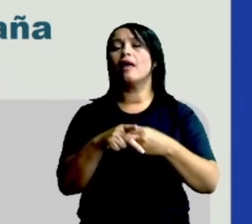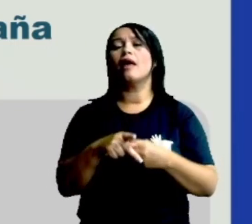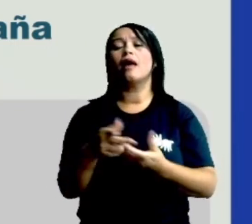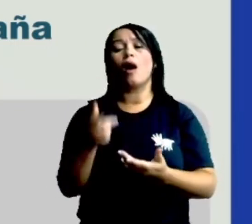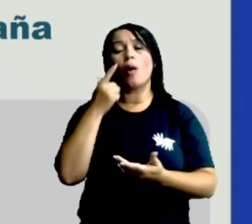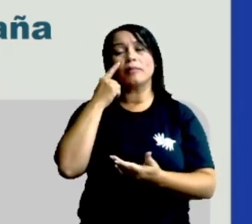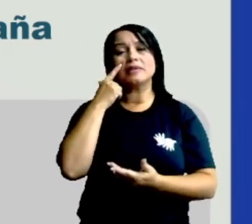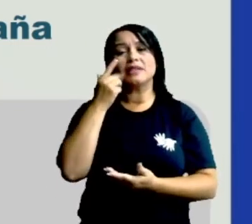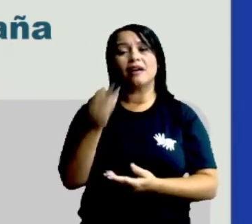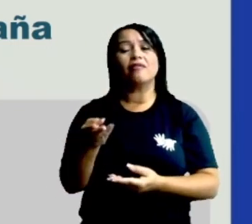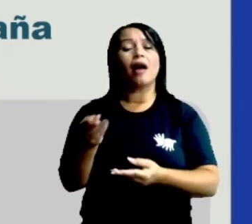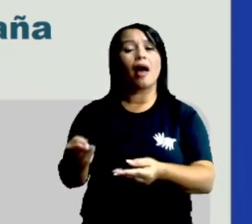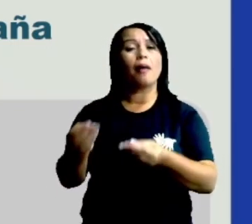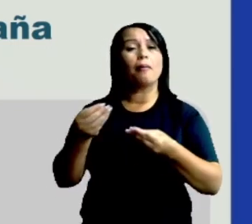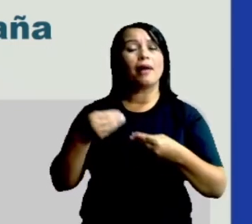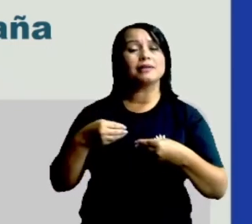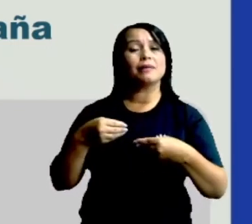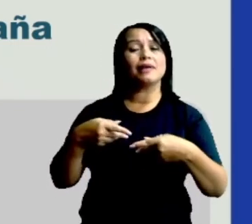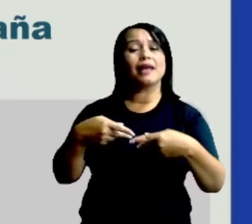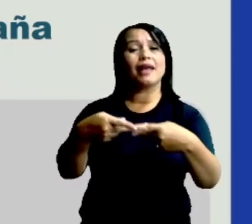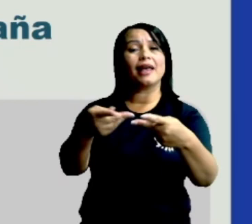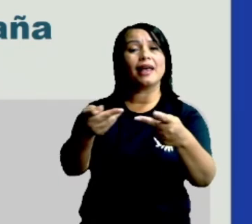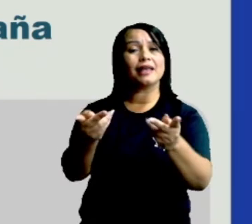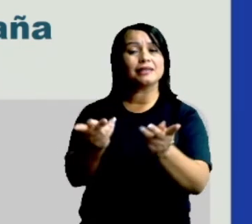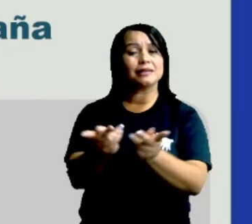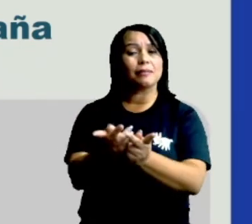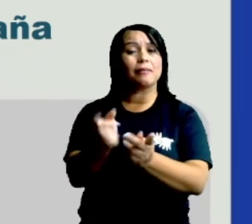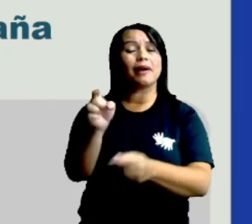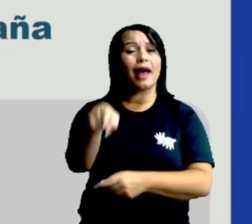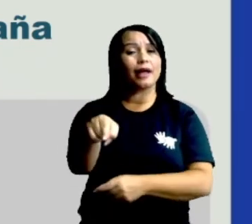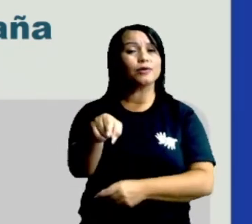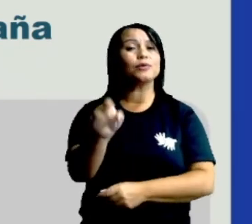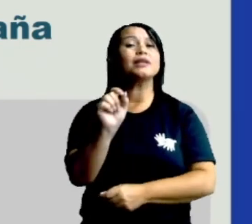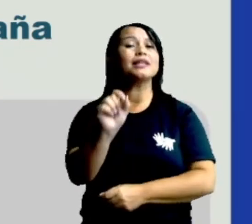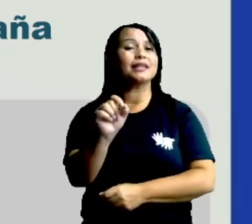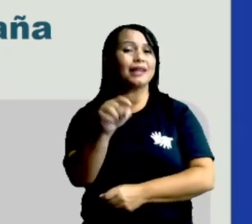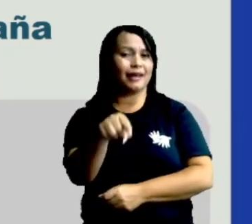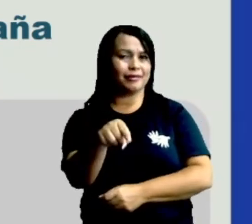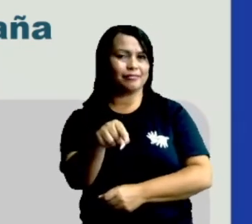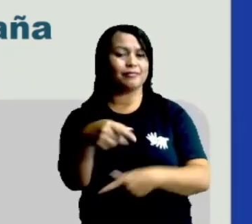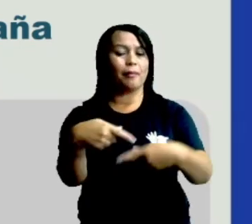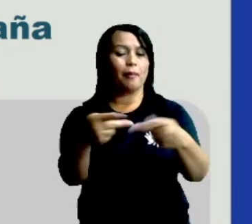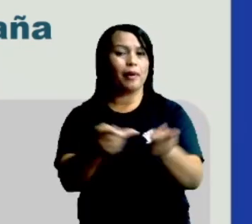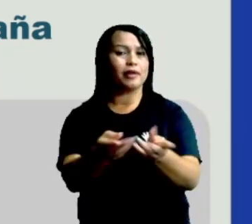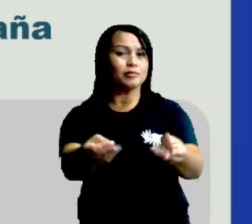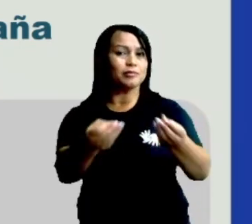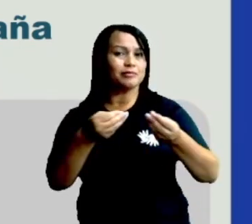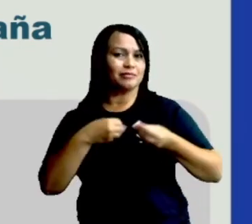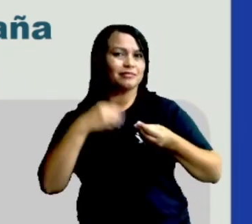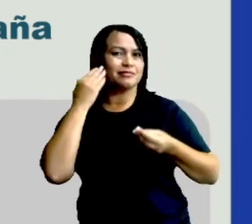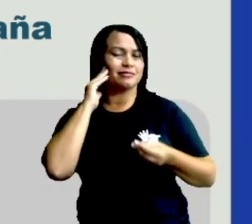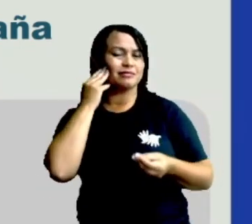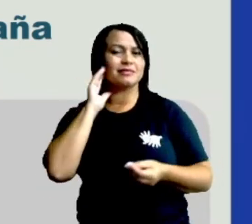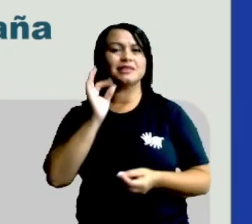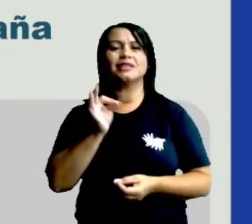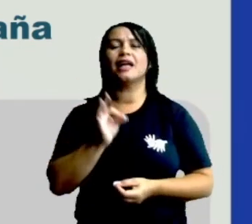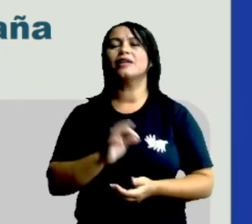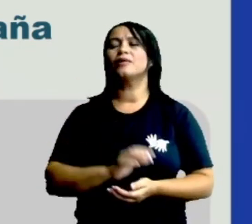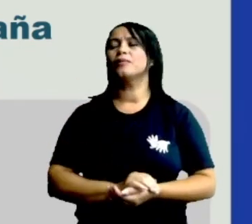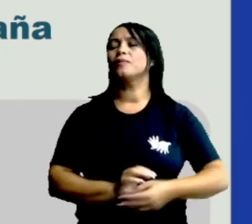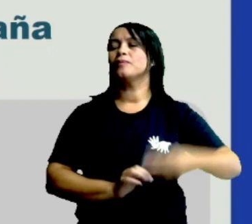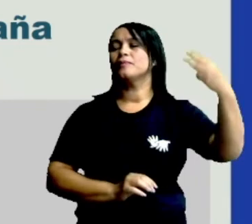esse plato de aí. Pásame este prato daí, certo? No